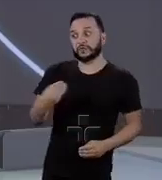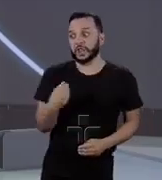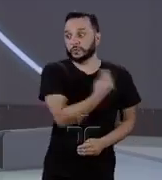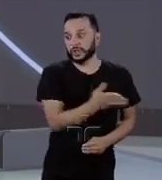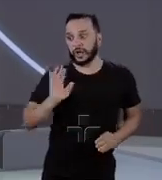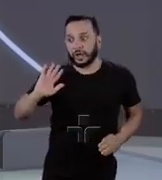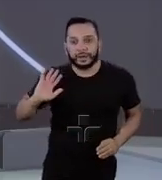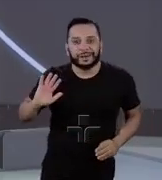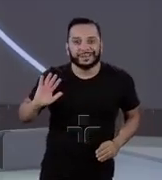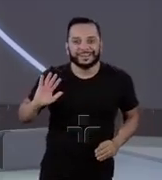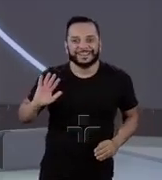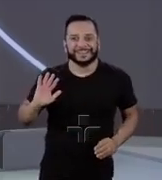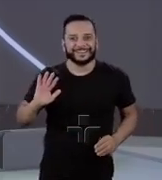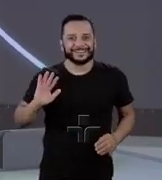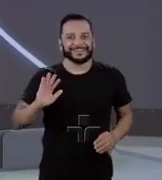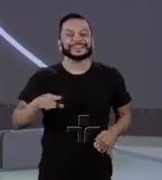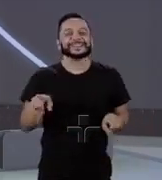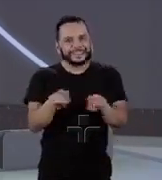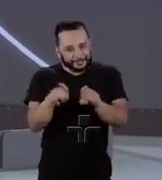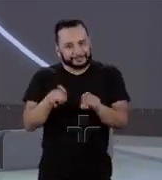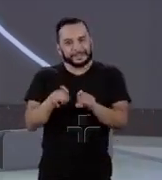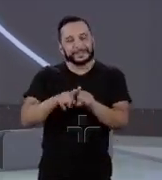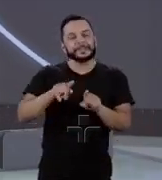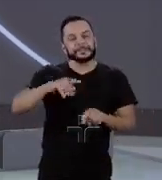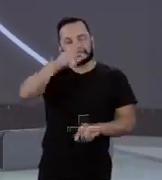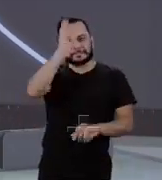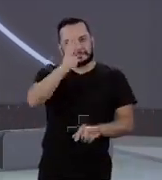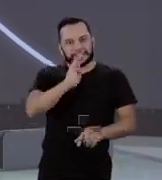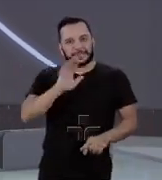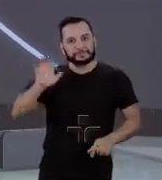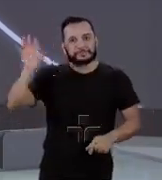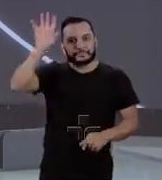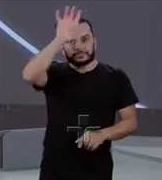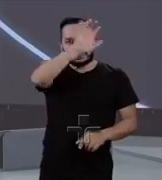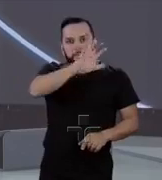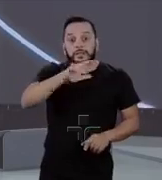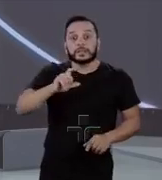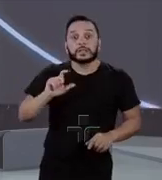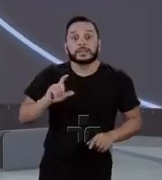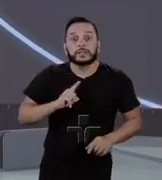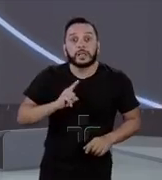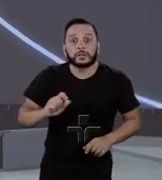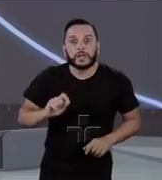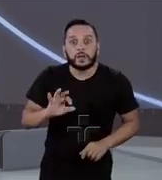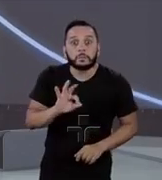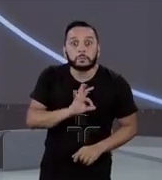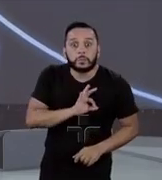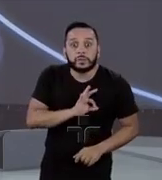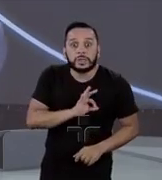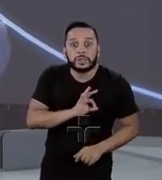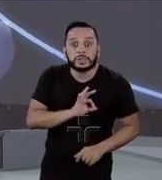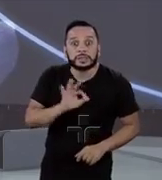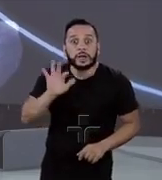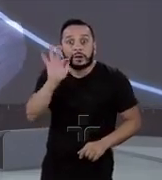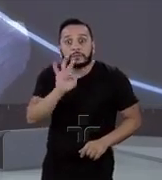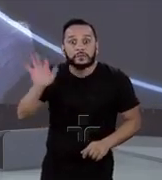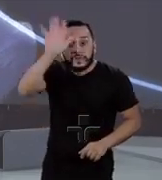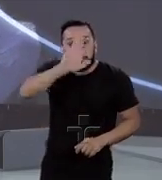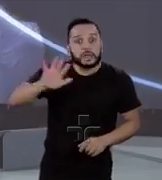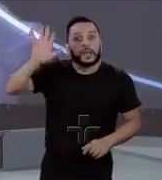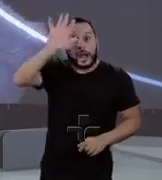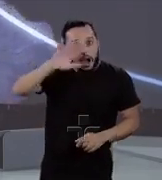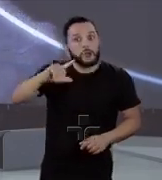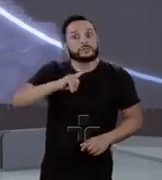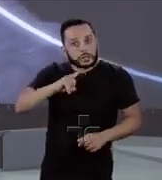sabe que essas figurinhas em algumas regiões do país são escoltadas, inclusive, com apoio da Polícia Federal, porque é um produto altamente visado, já teve roubo